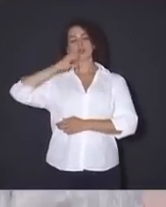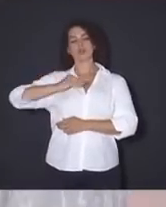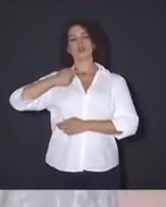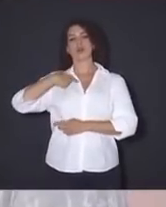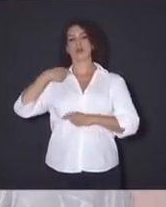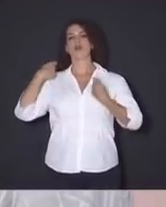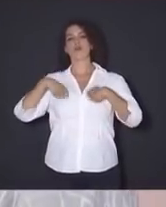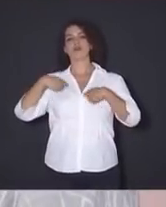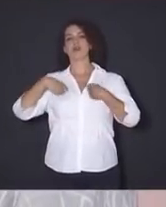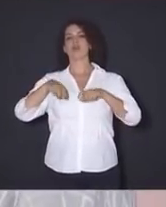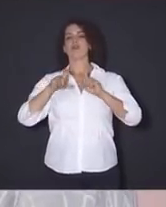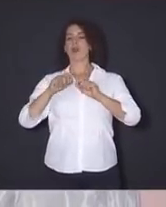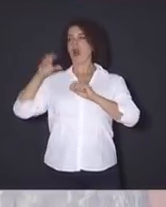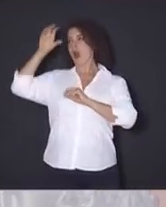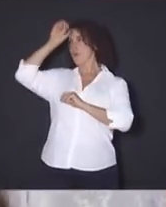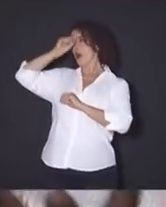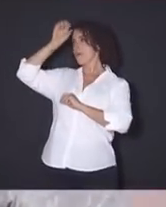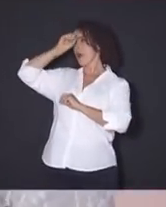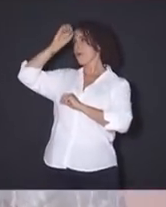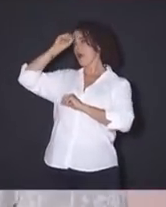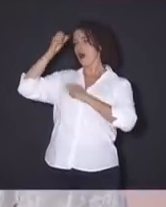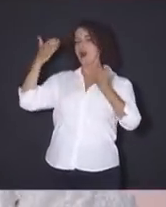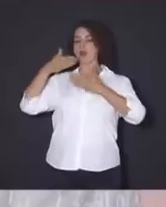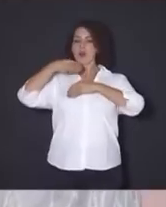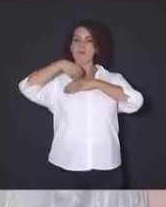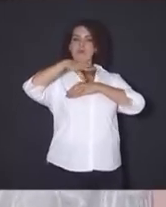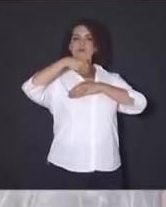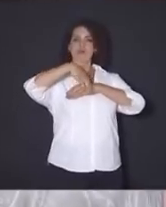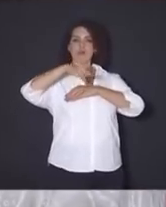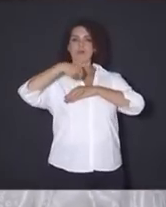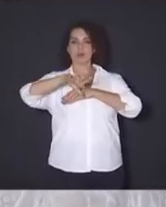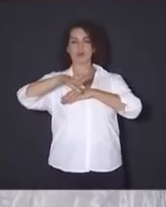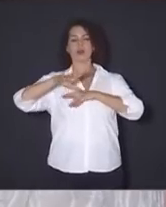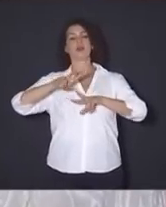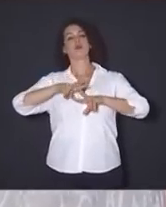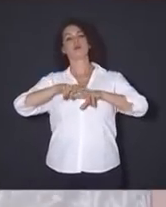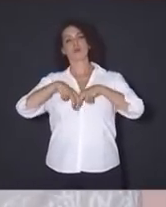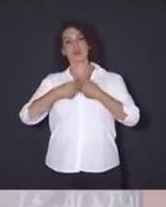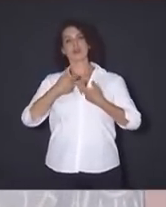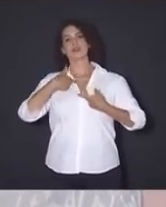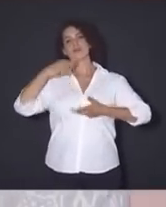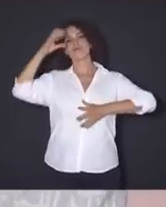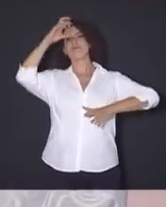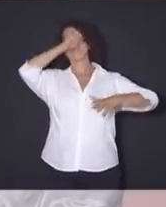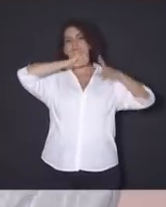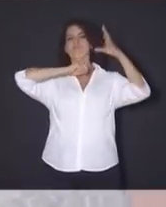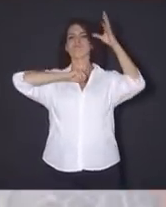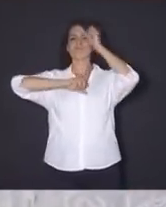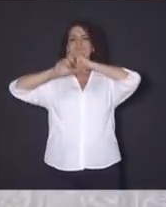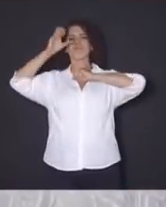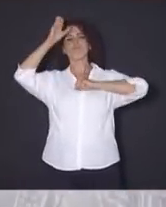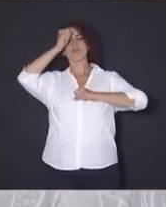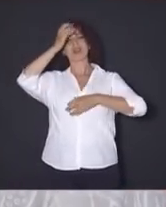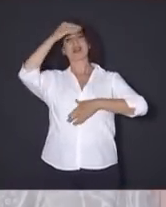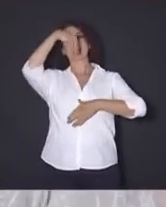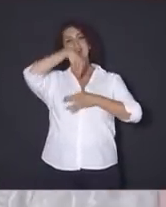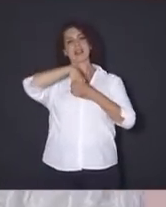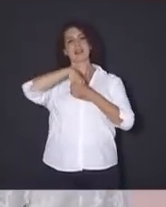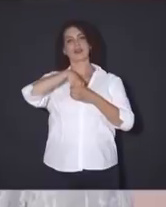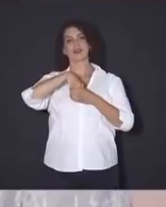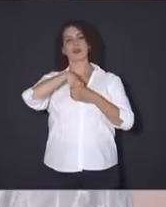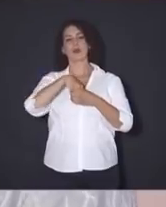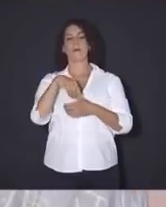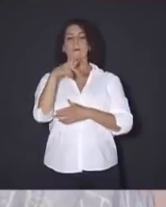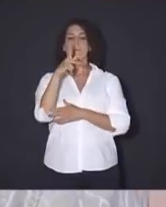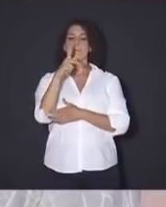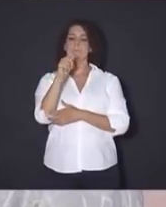aquilo que eu aprendi né e isso eu tenho uma de fato aprendido bastante dentro do parlamento não é um lugar